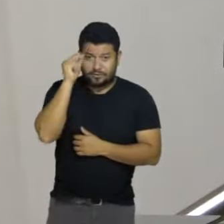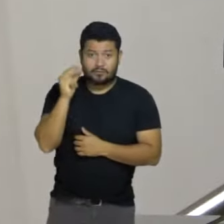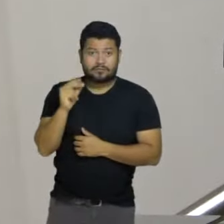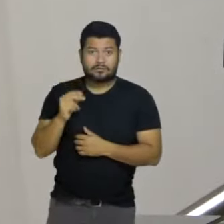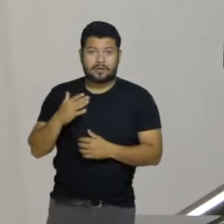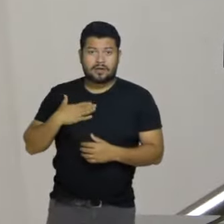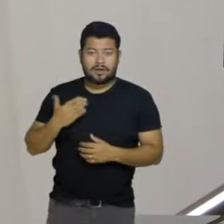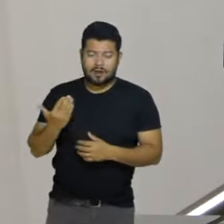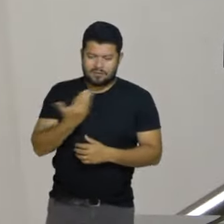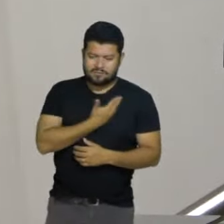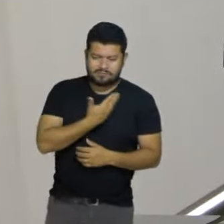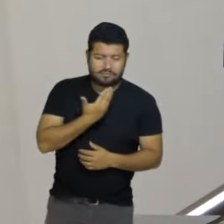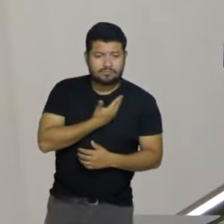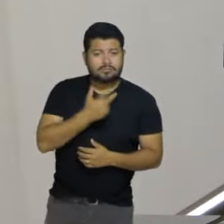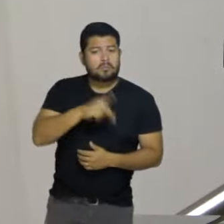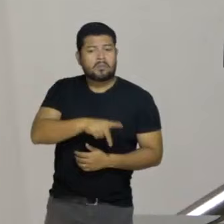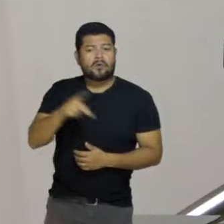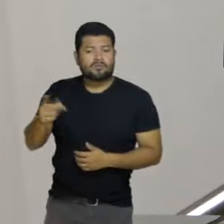meu professor.